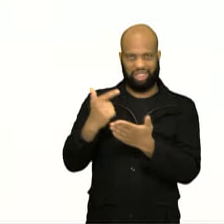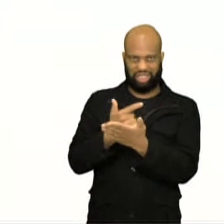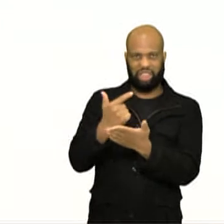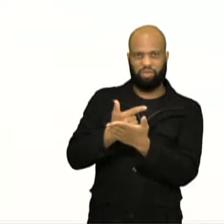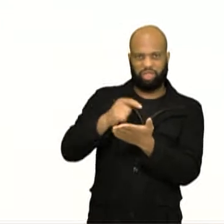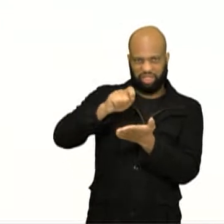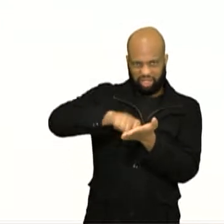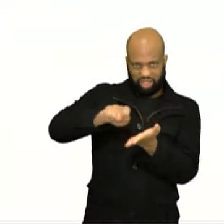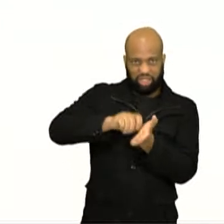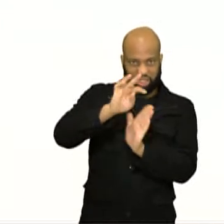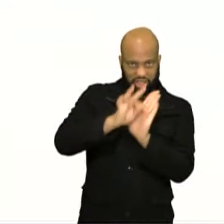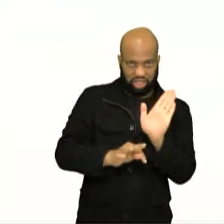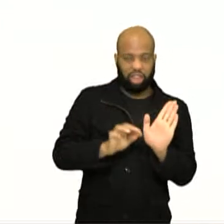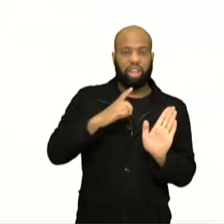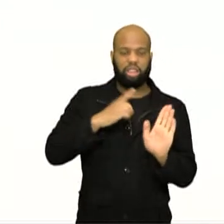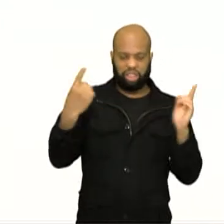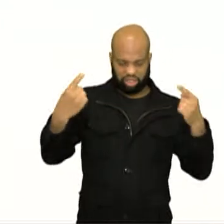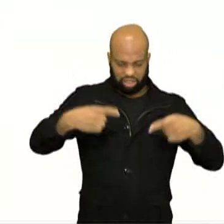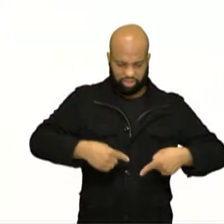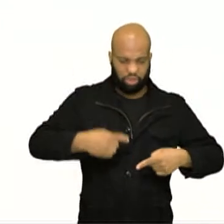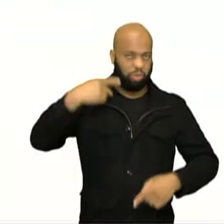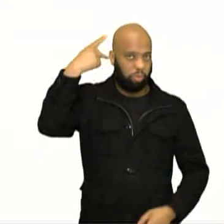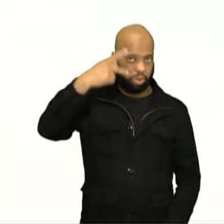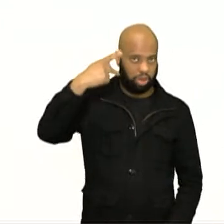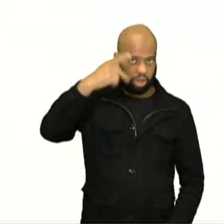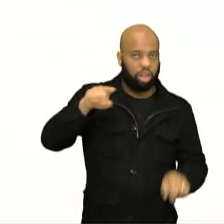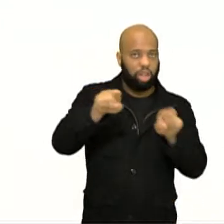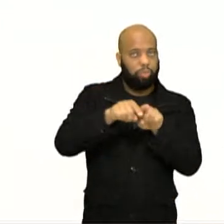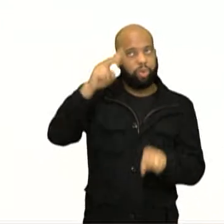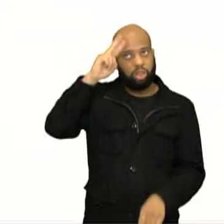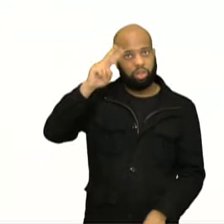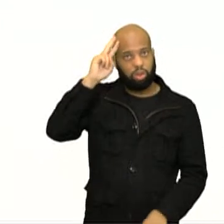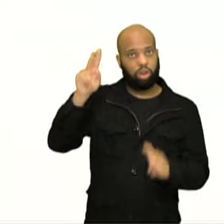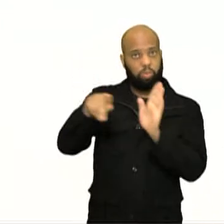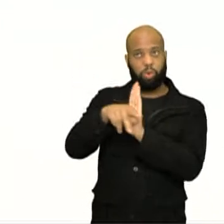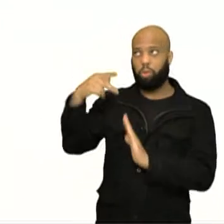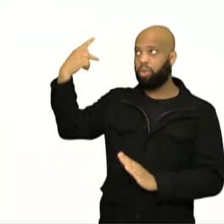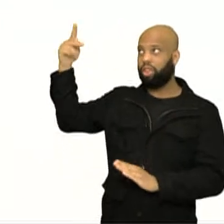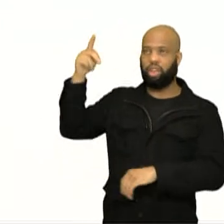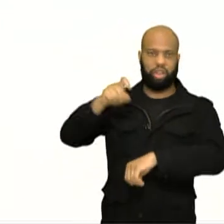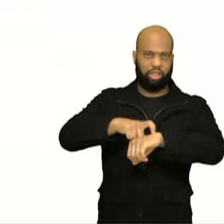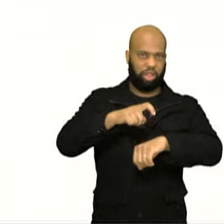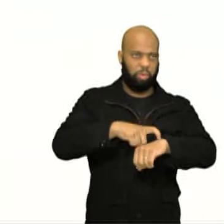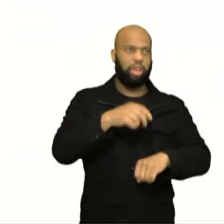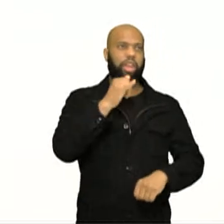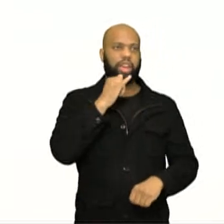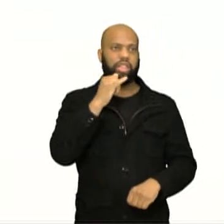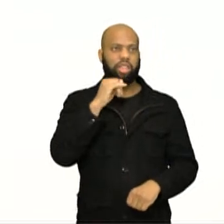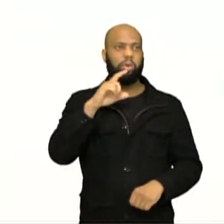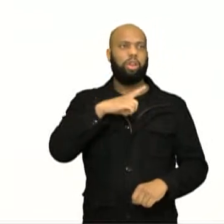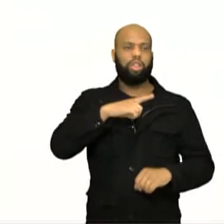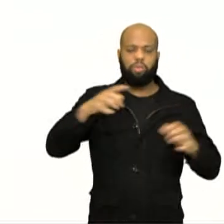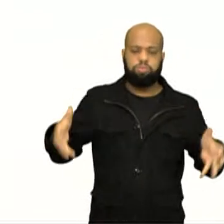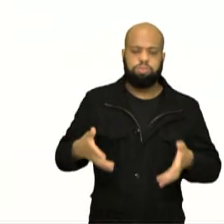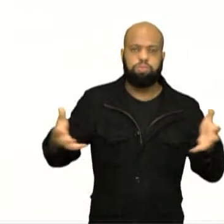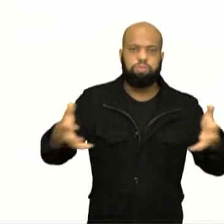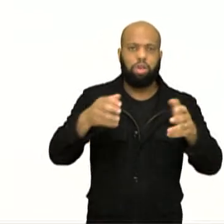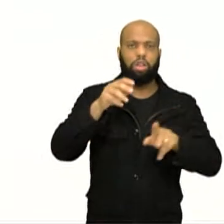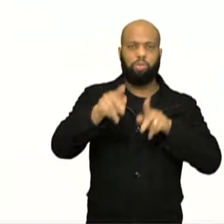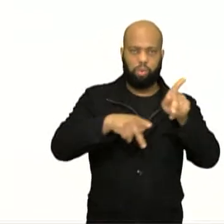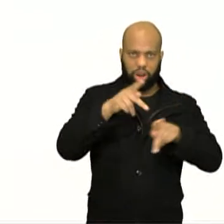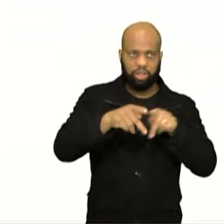os desafios políticos e históricos de seu tempo, como a sociedade de massas, o avanço tecnológico e